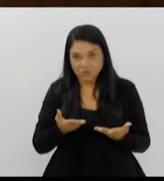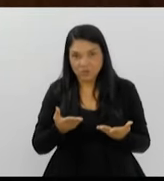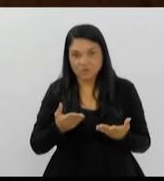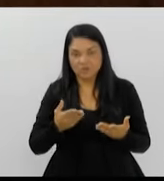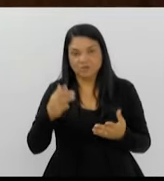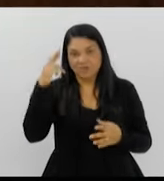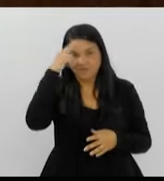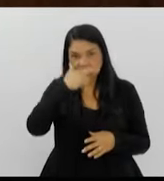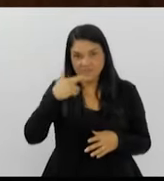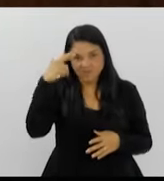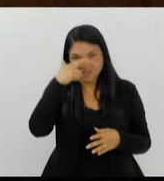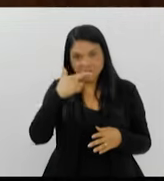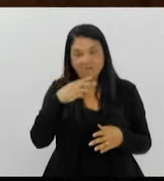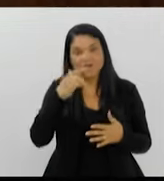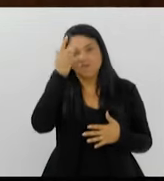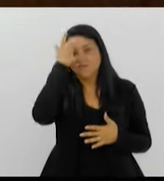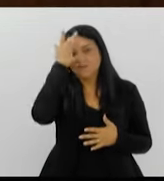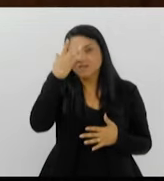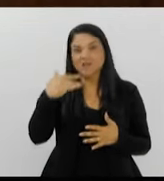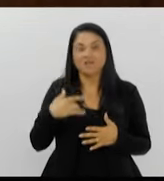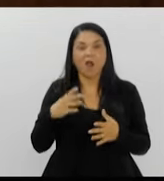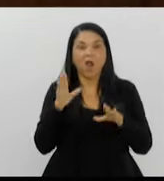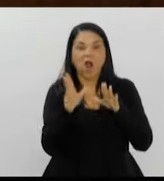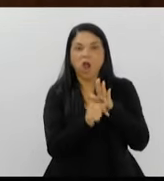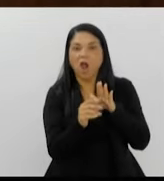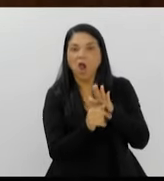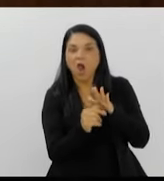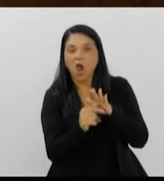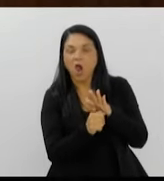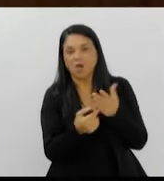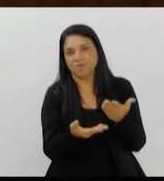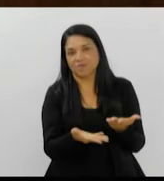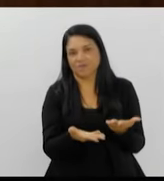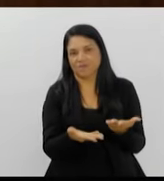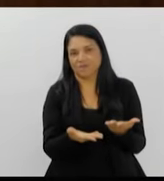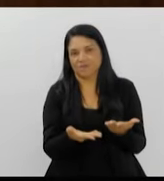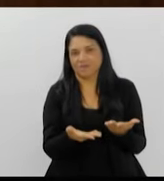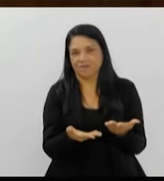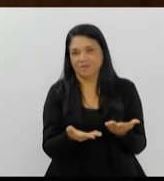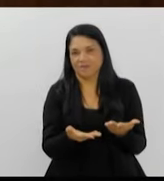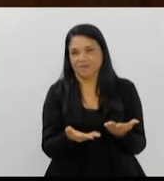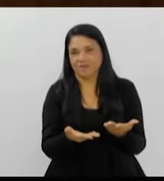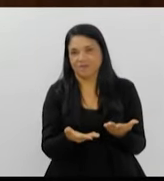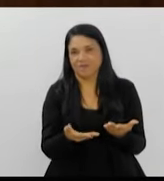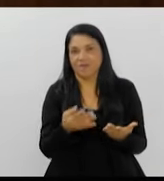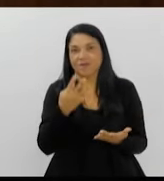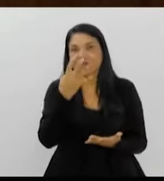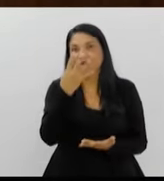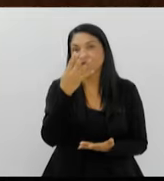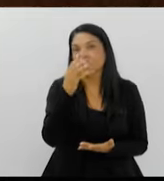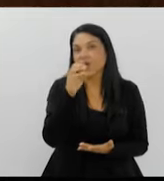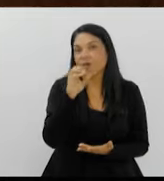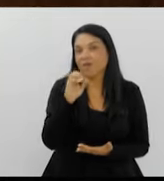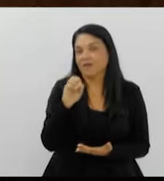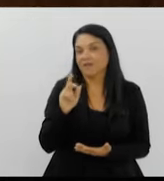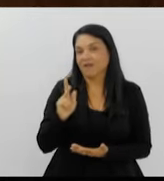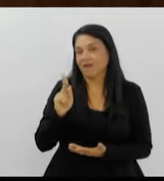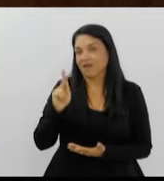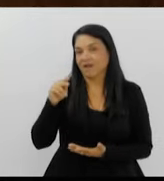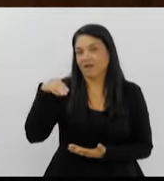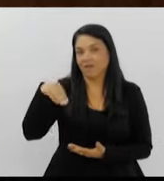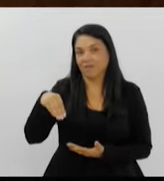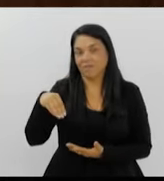incentiva roubo que vai acontecendo na Avenida Brasil as pessoas estão andando a 40 Km porh 50 km 30